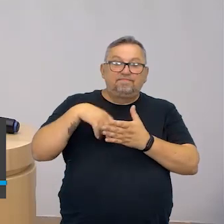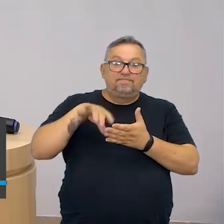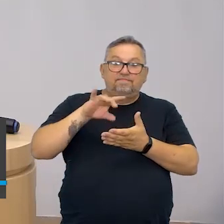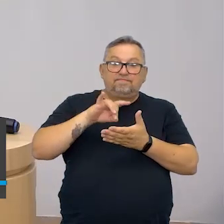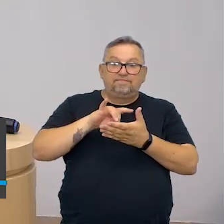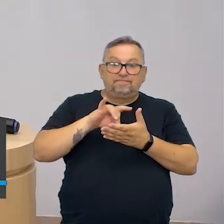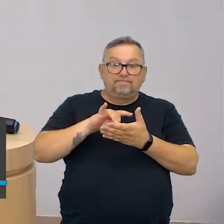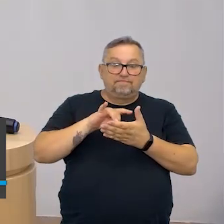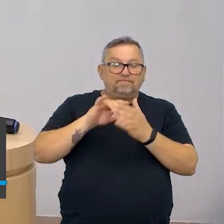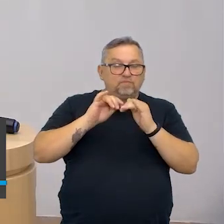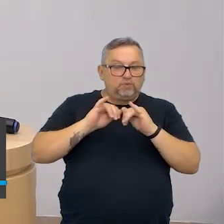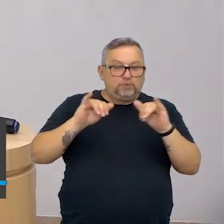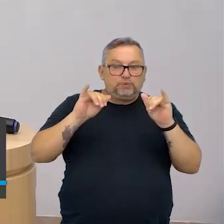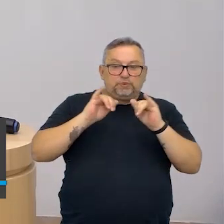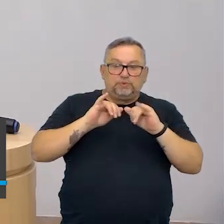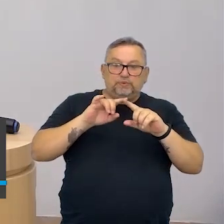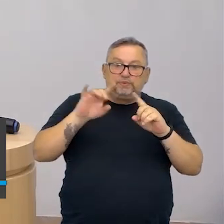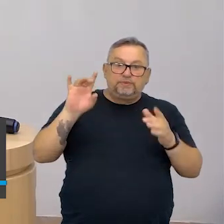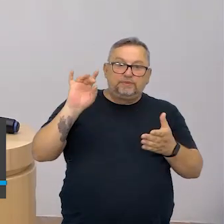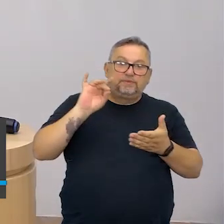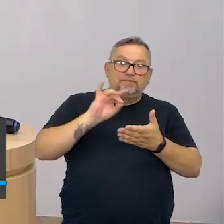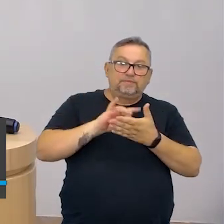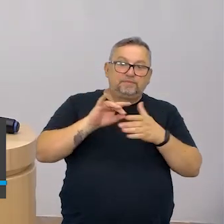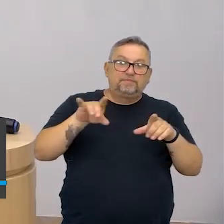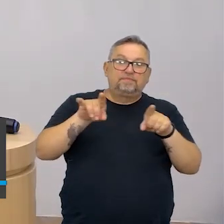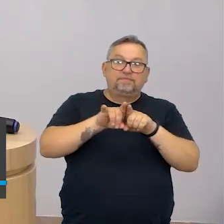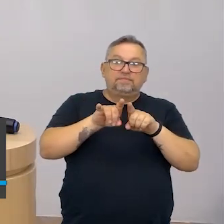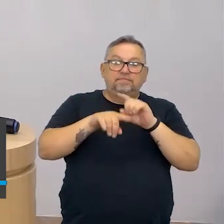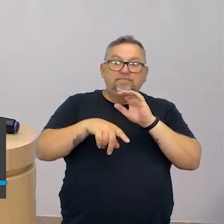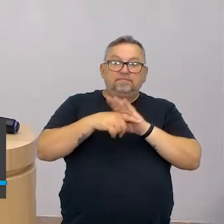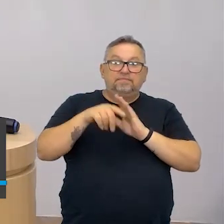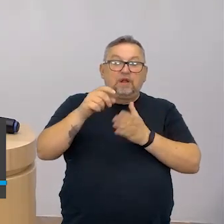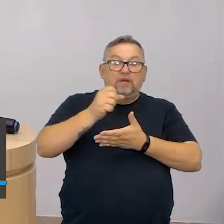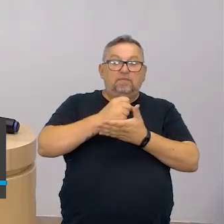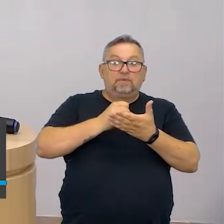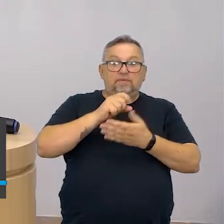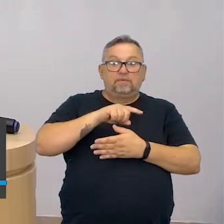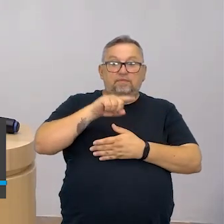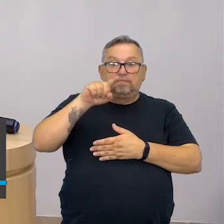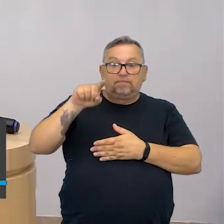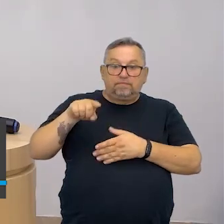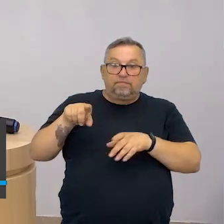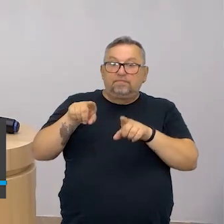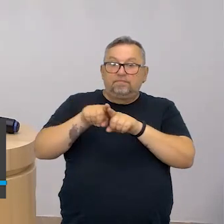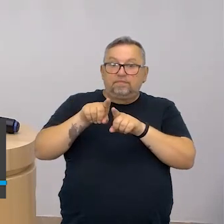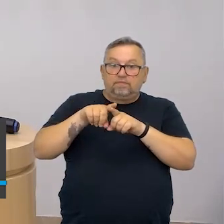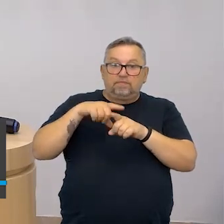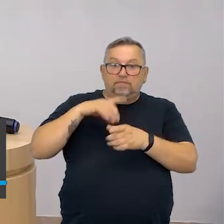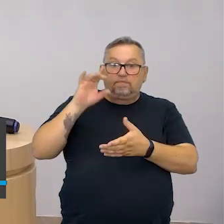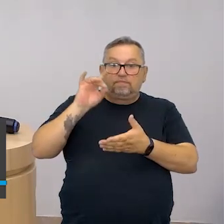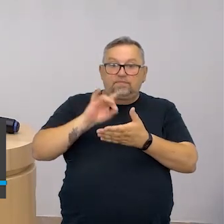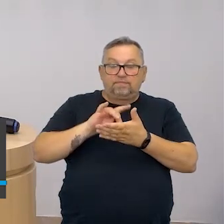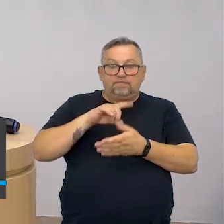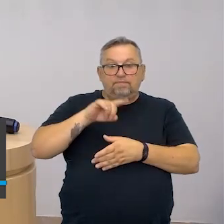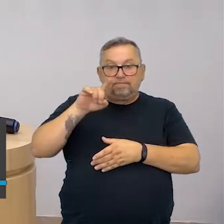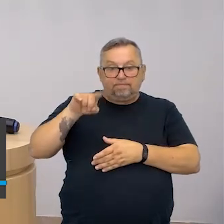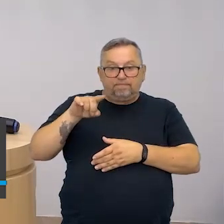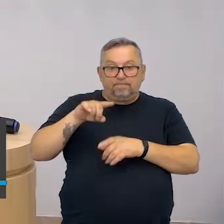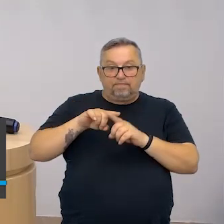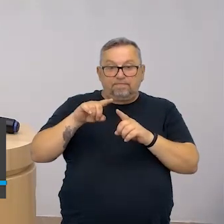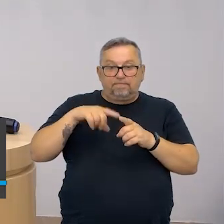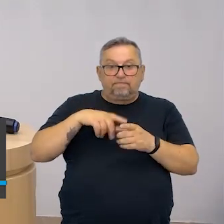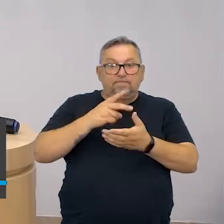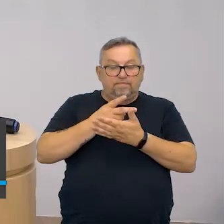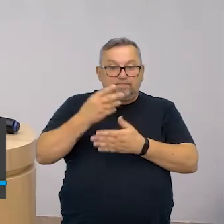verdades elas são plasmadas também nas ciências, nas pseudociências também, que na verdade não eram ciências, né? Daí eu penso